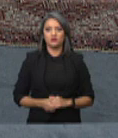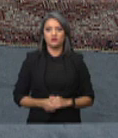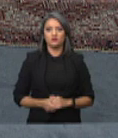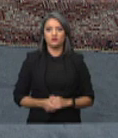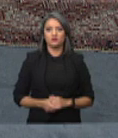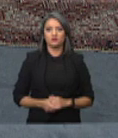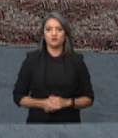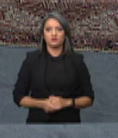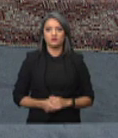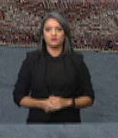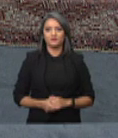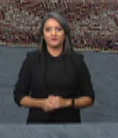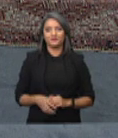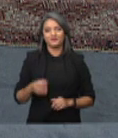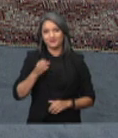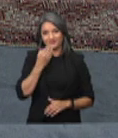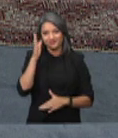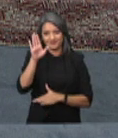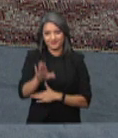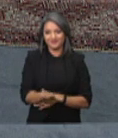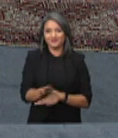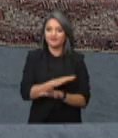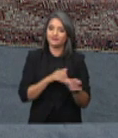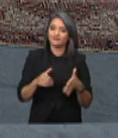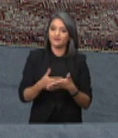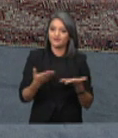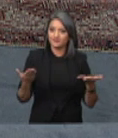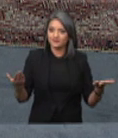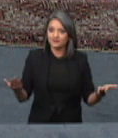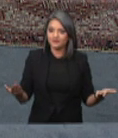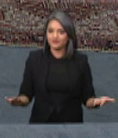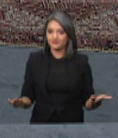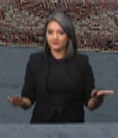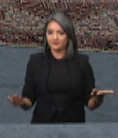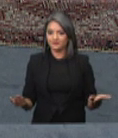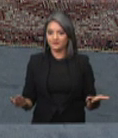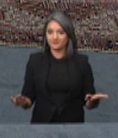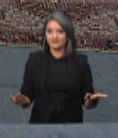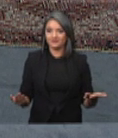Olá desejo uma boa tarde a todos em nome triste